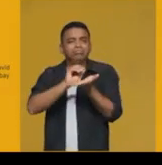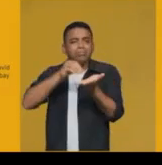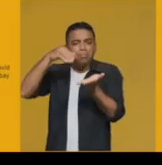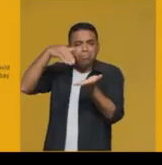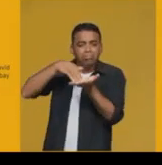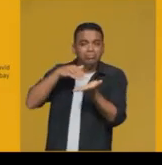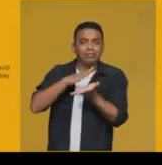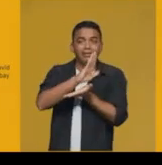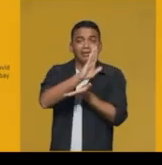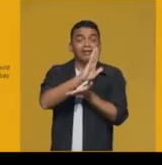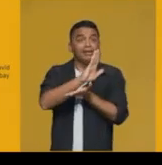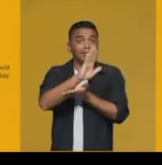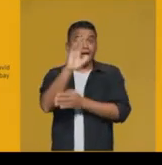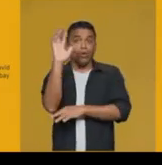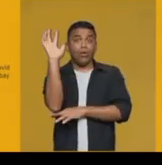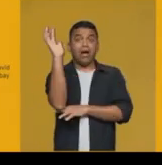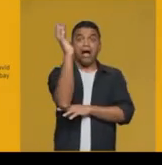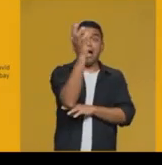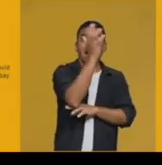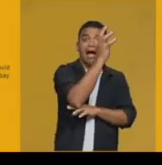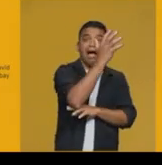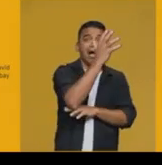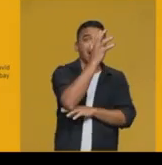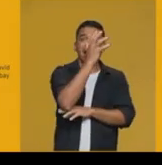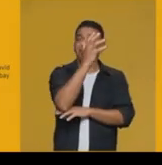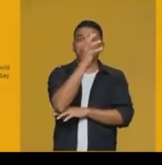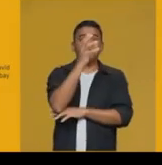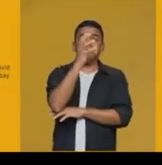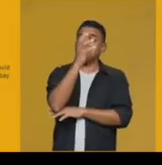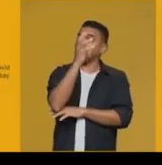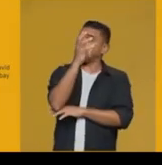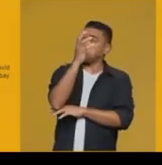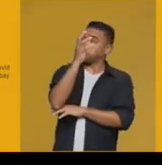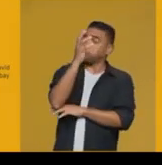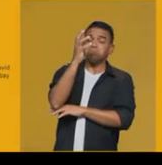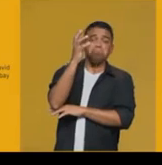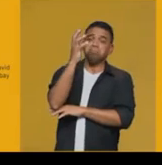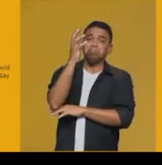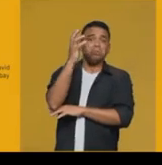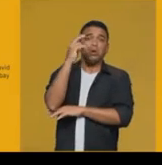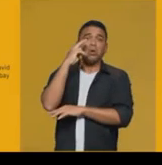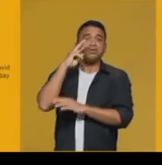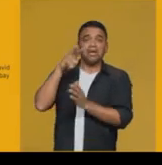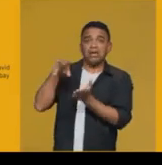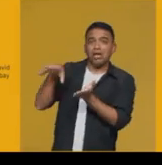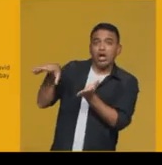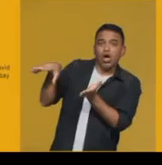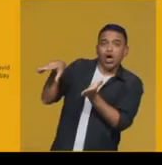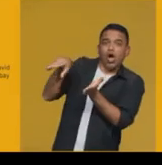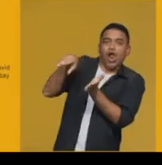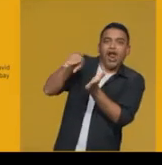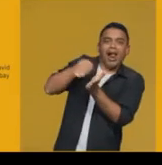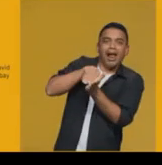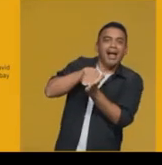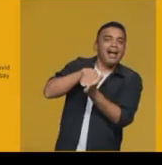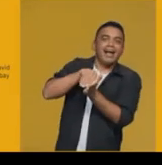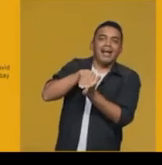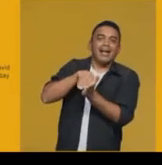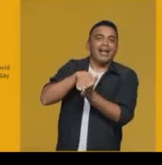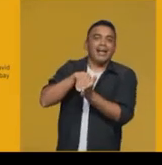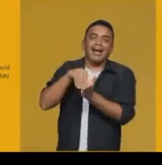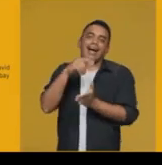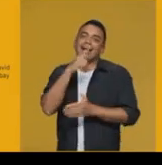na grama, não, as superfícies não aparecem, né? Ou seja, eu não